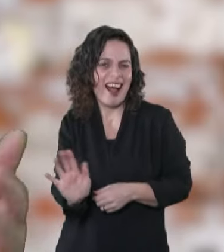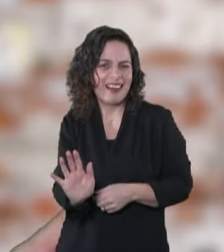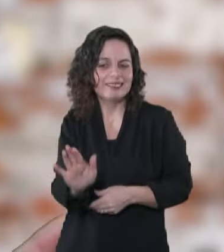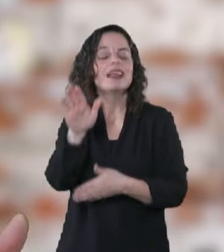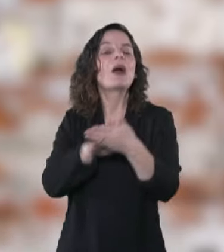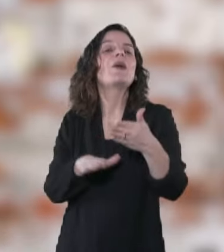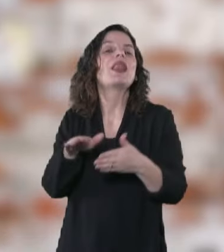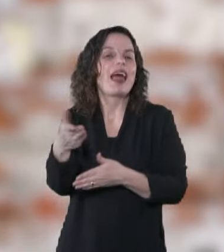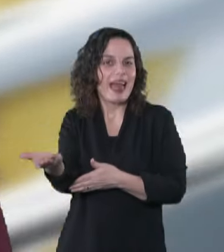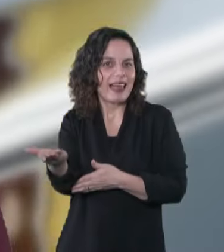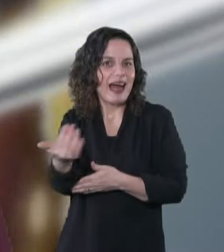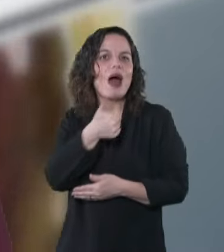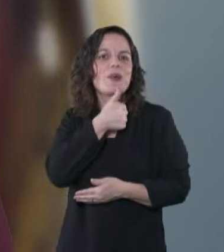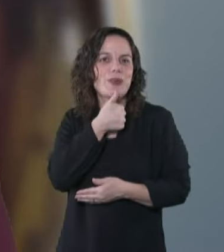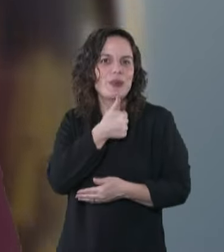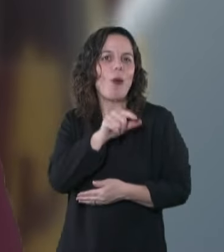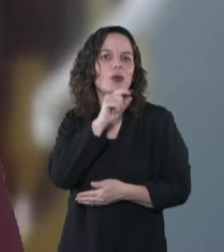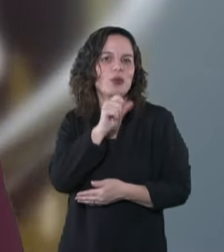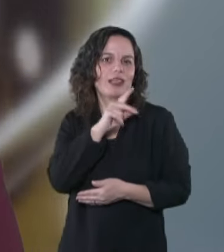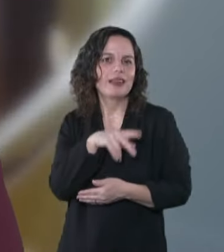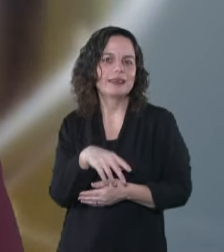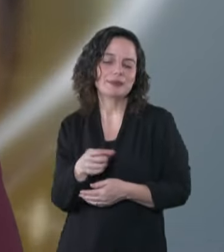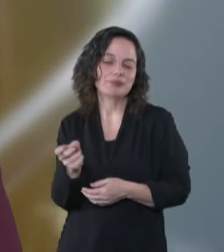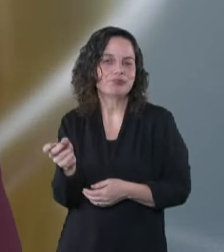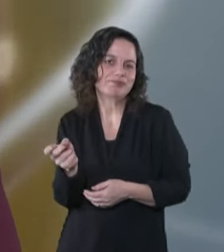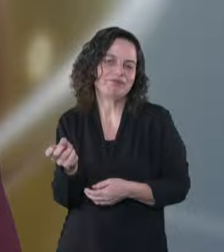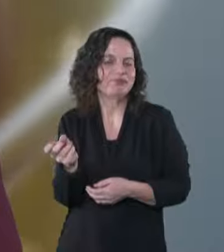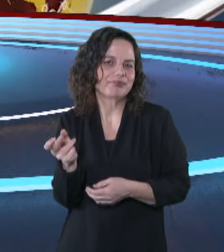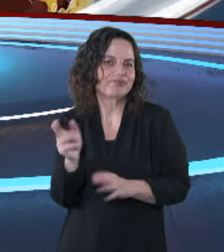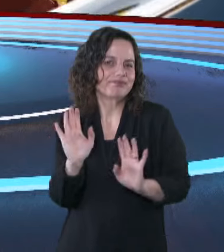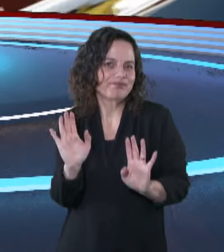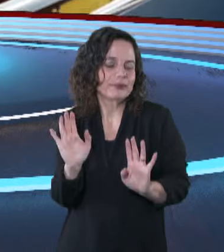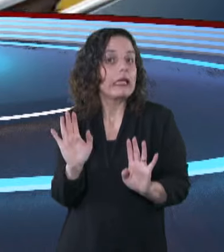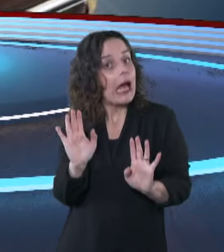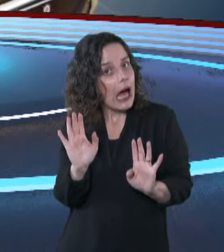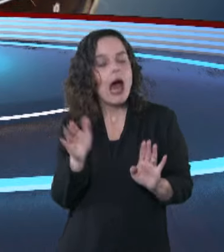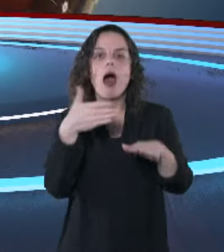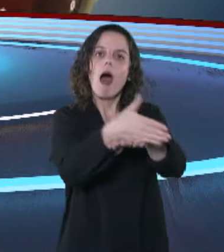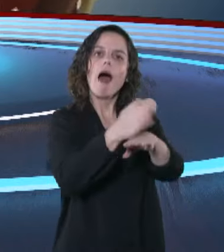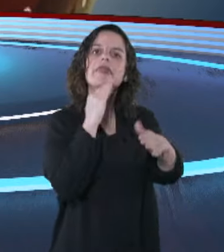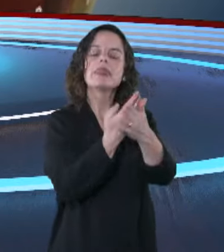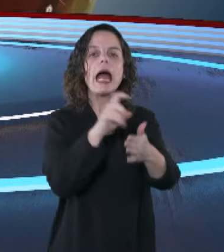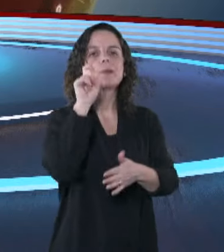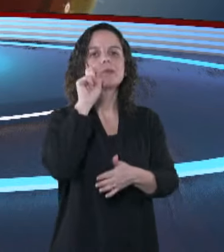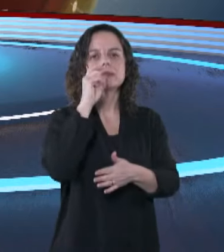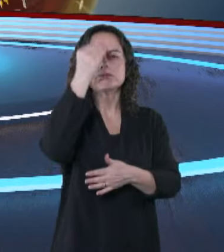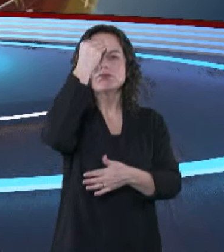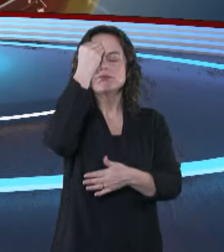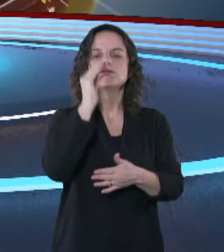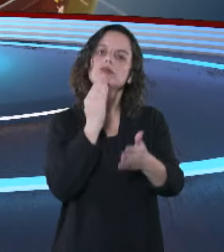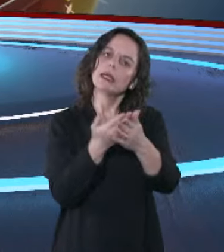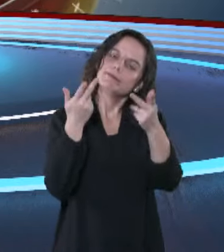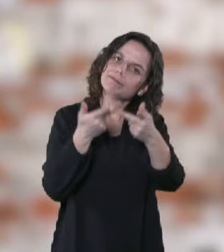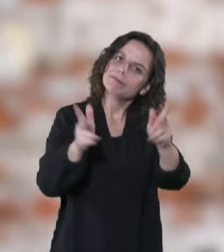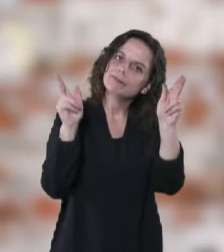colegas deixavam de ter esta oportunidade. E por isso é que os acessos têm que garantir que a formação seja disponibilizada